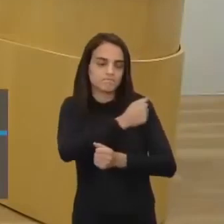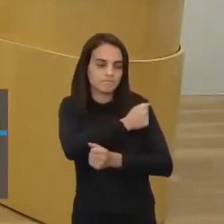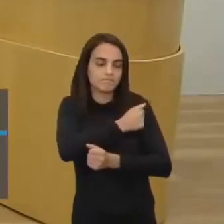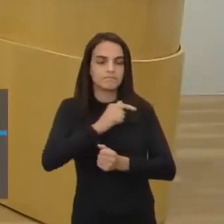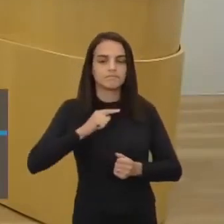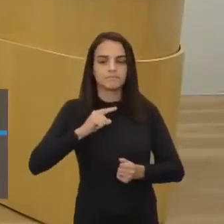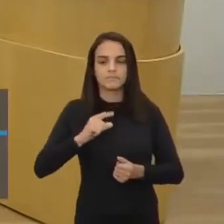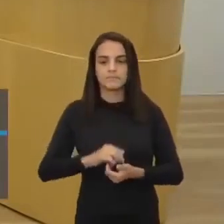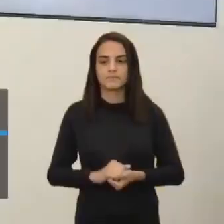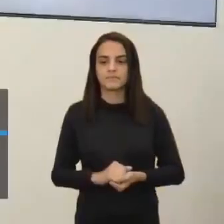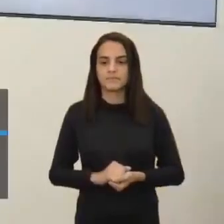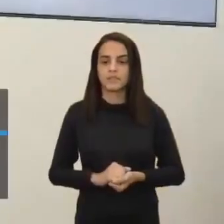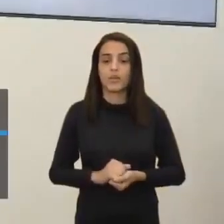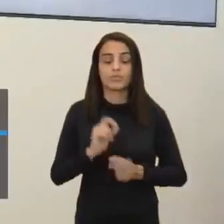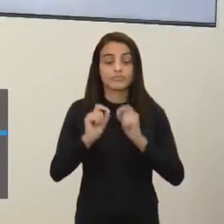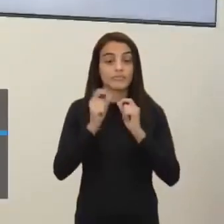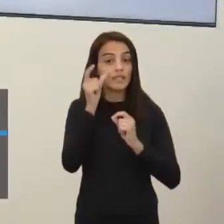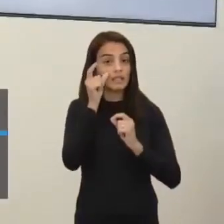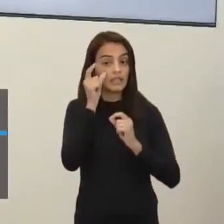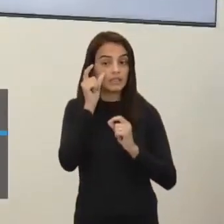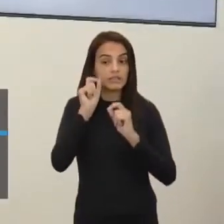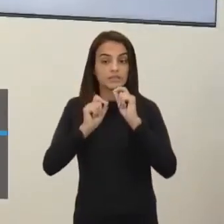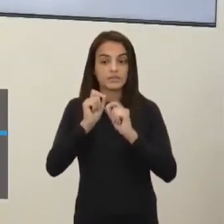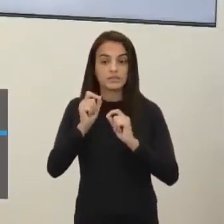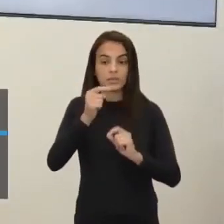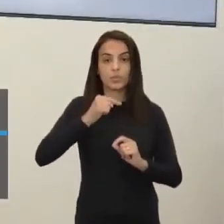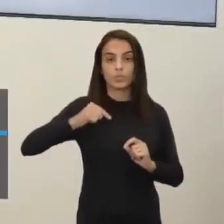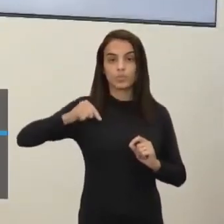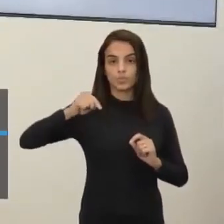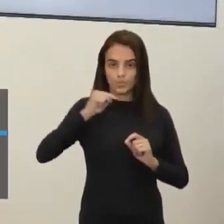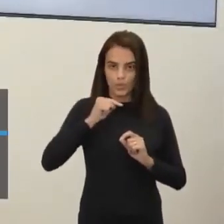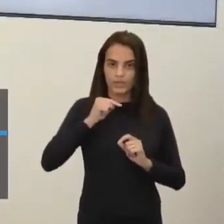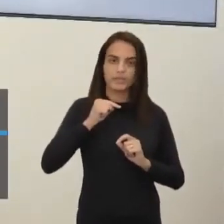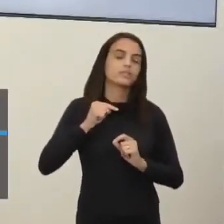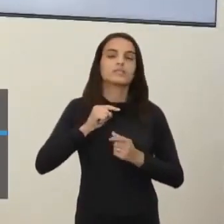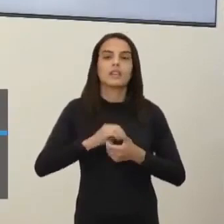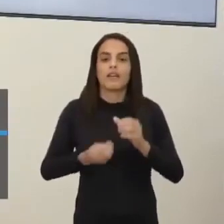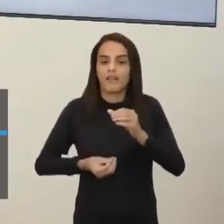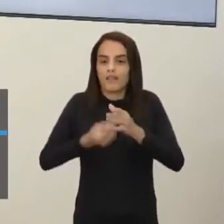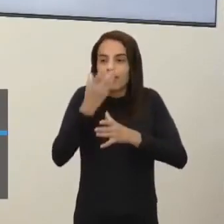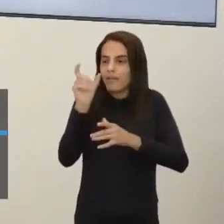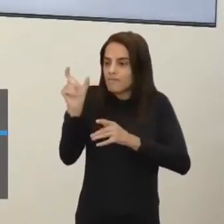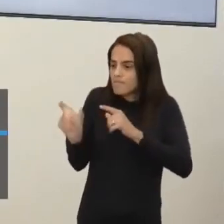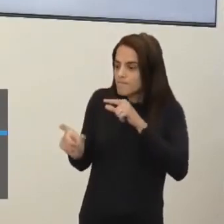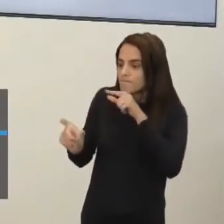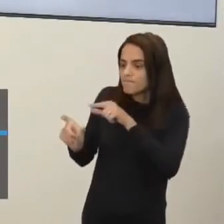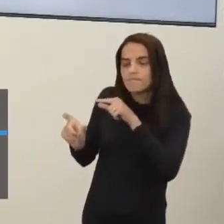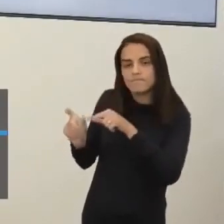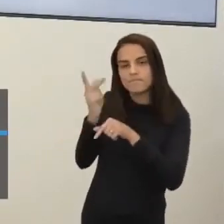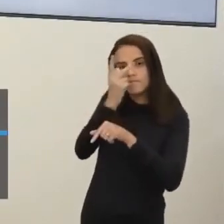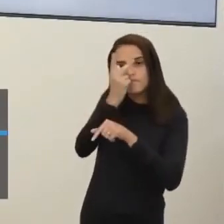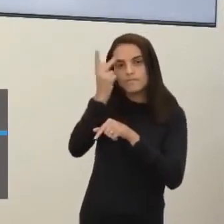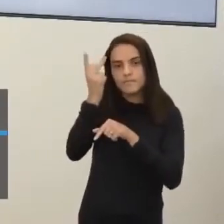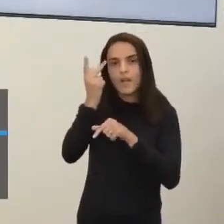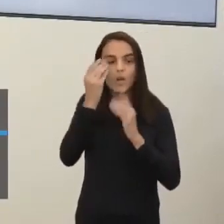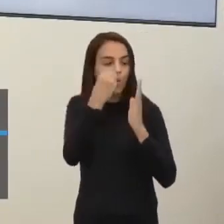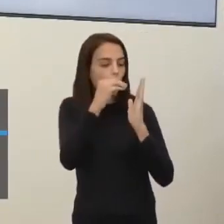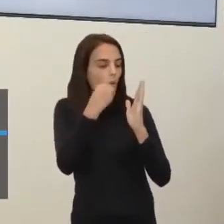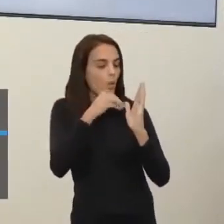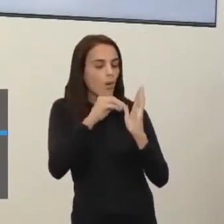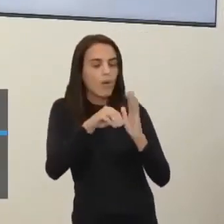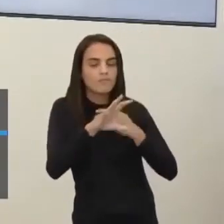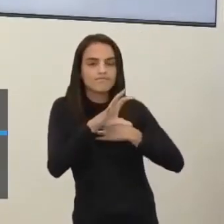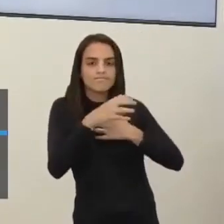Então, olha só que interessante. Então, quando a gente cria um personagem de RPG, é interessante que a gente coloca um pouco da